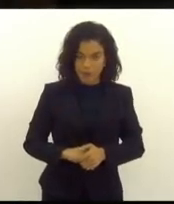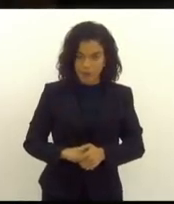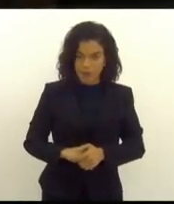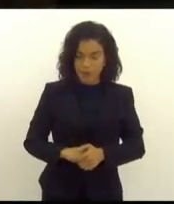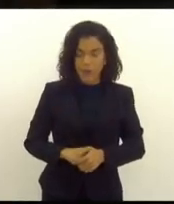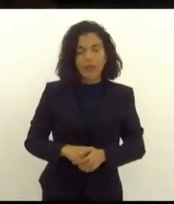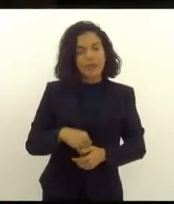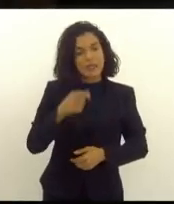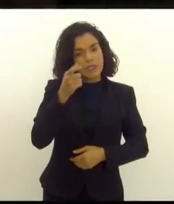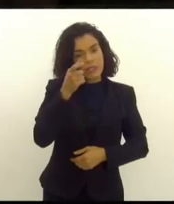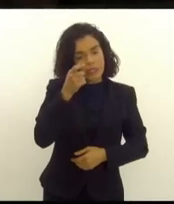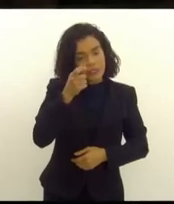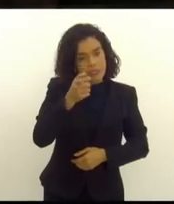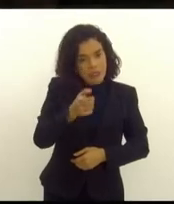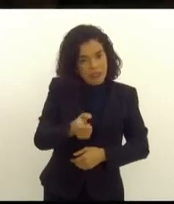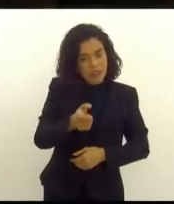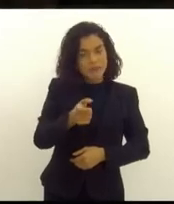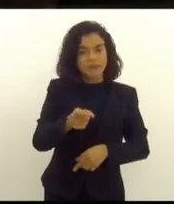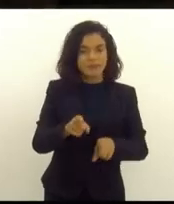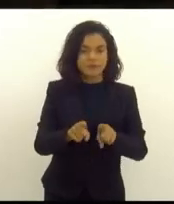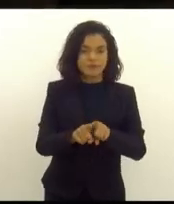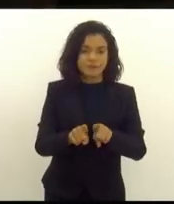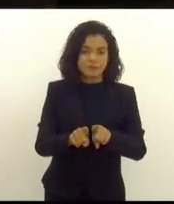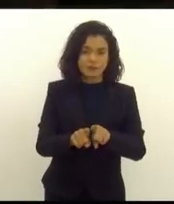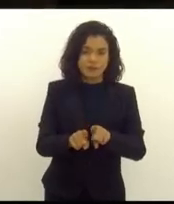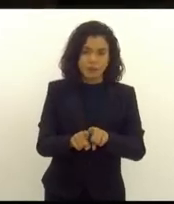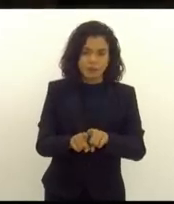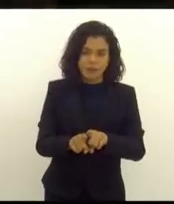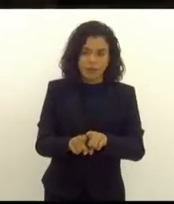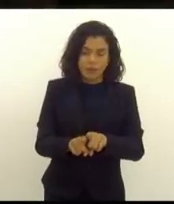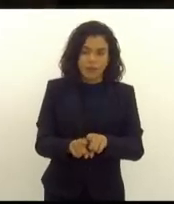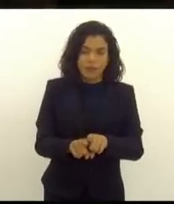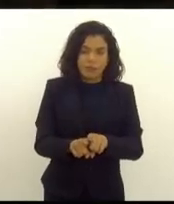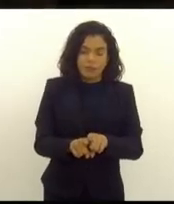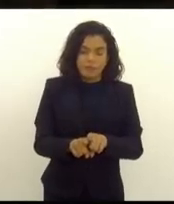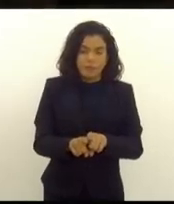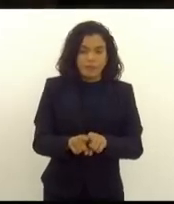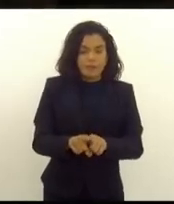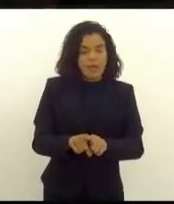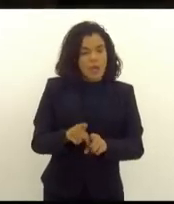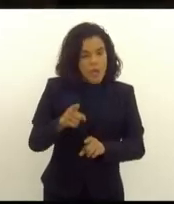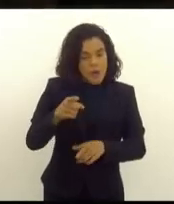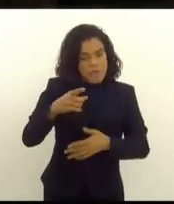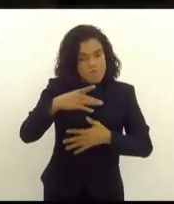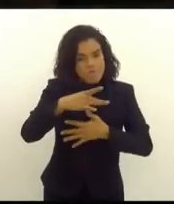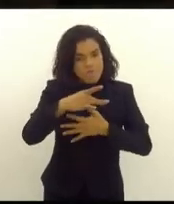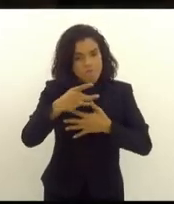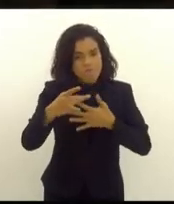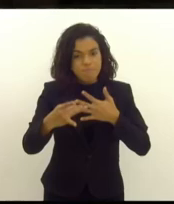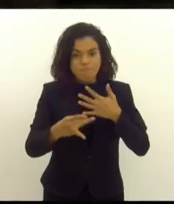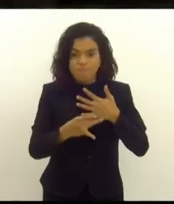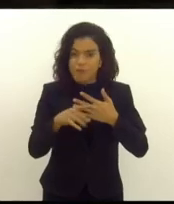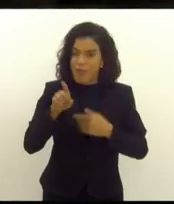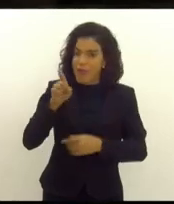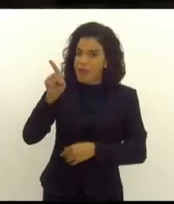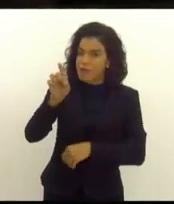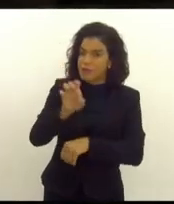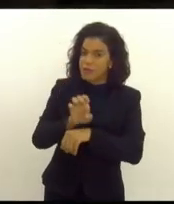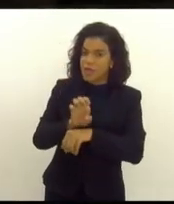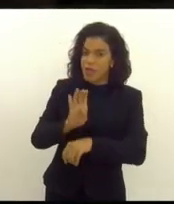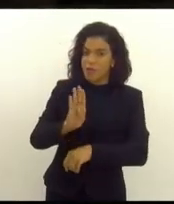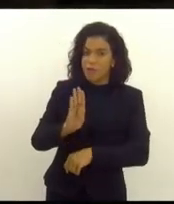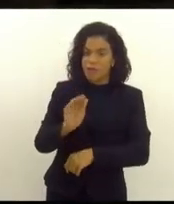interessante e tô fazendo aqui O aprofundamento que é na Bahia